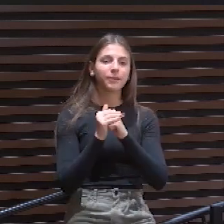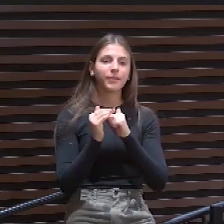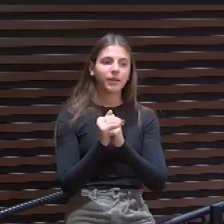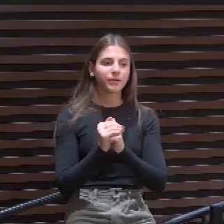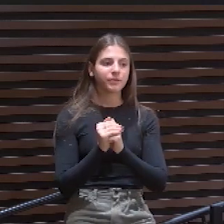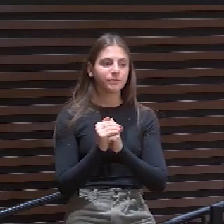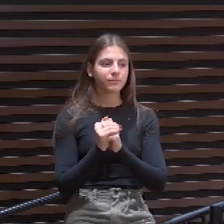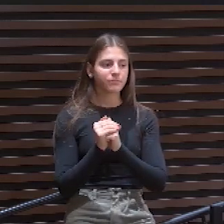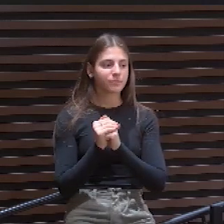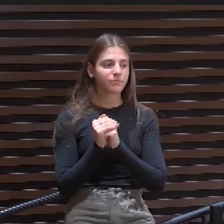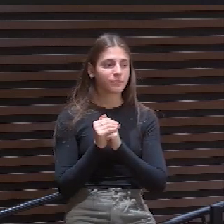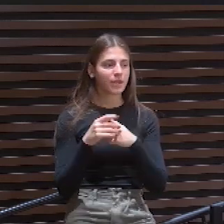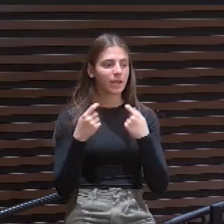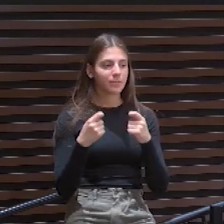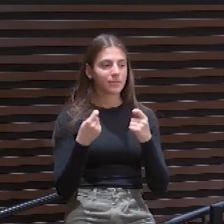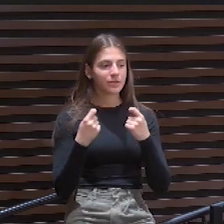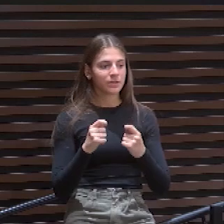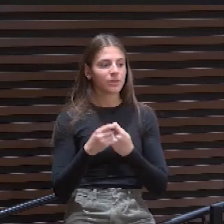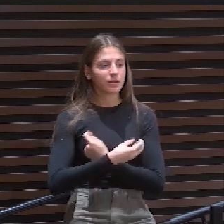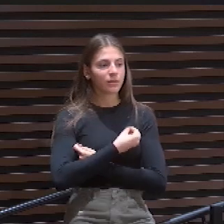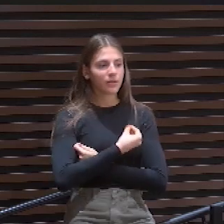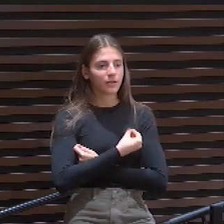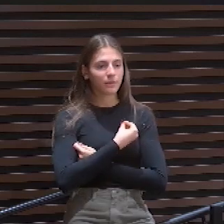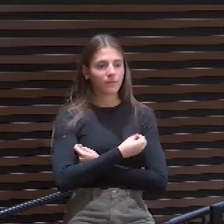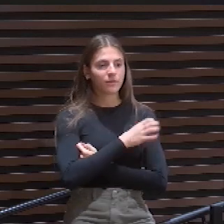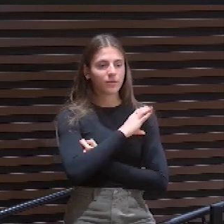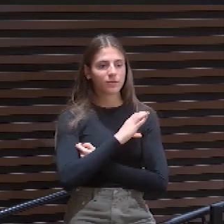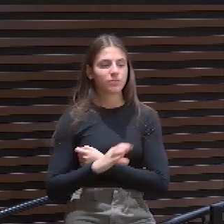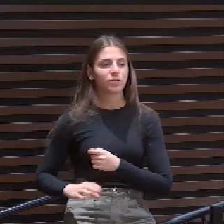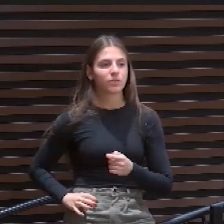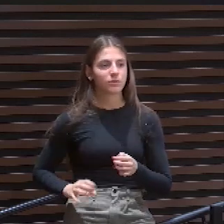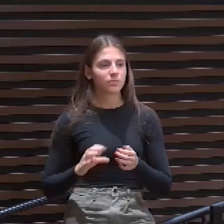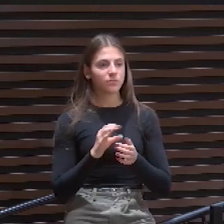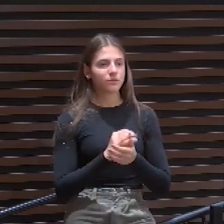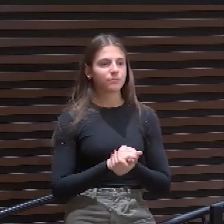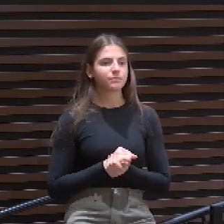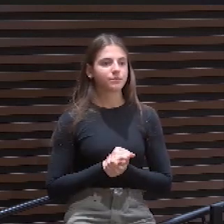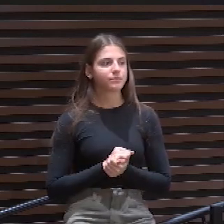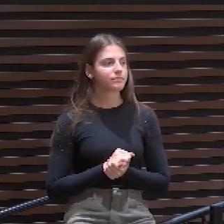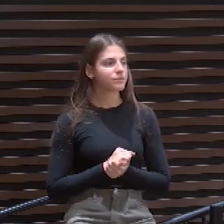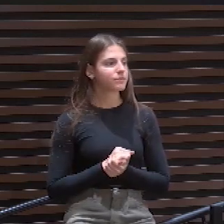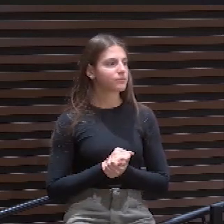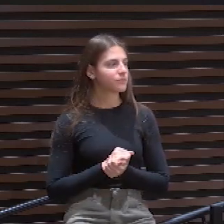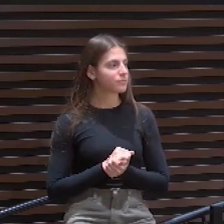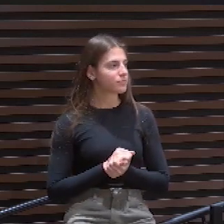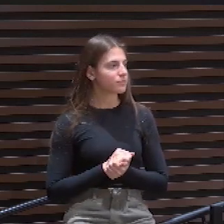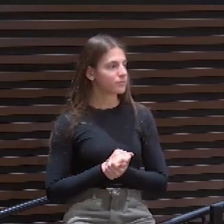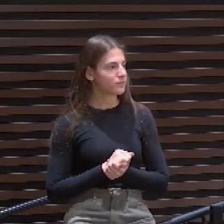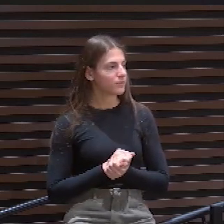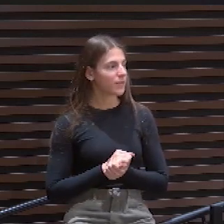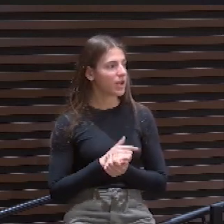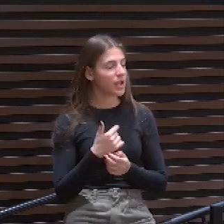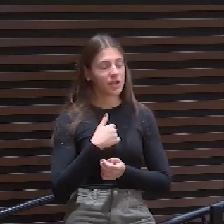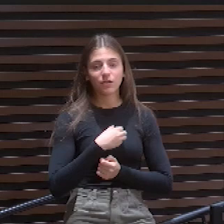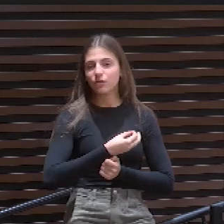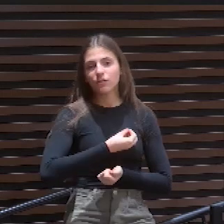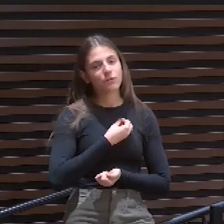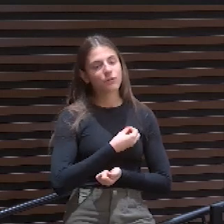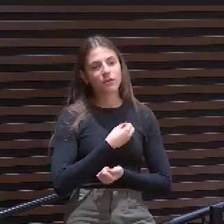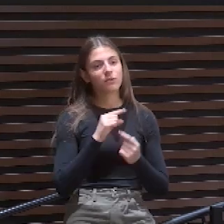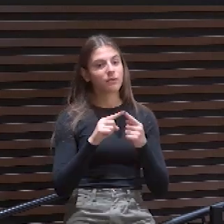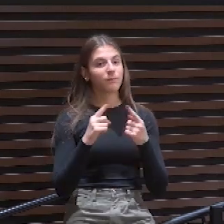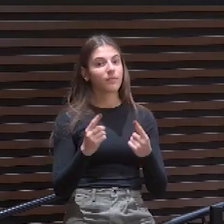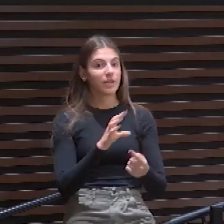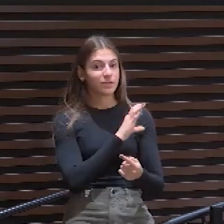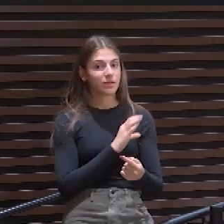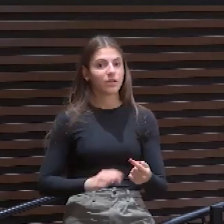É necessário a vida de Cristo em nós. Gálatas 2:20. Logo já não sou eu quem vive,